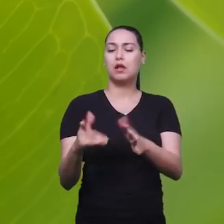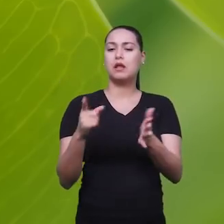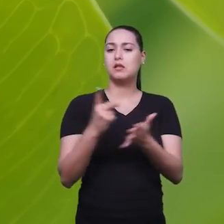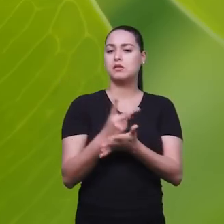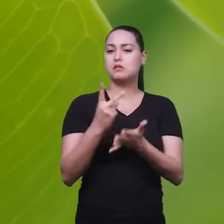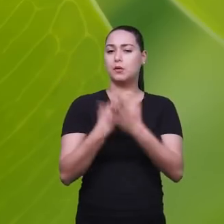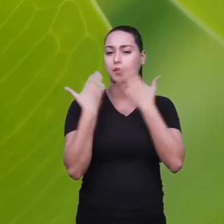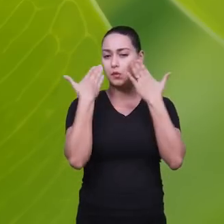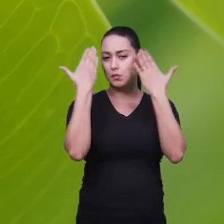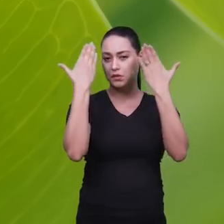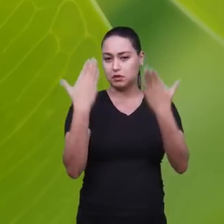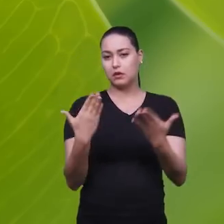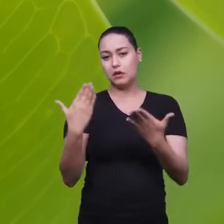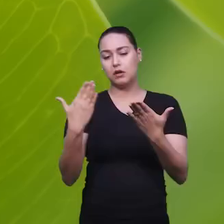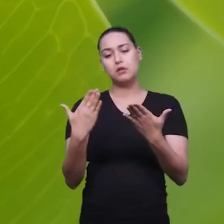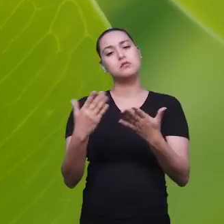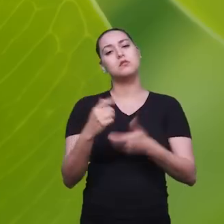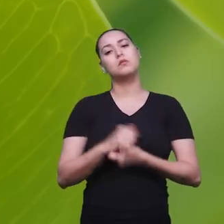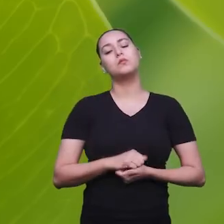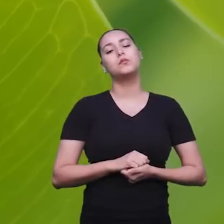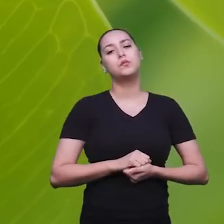que a cada programa que passa,